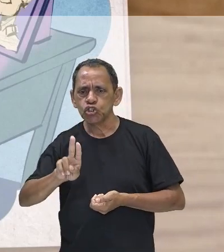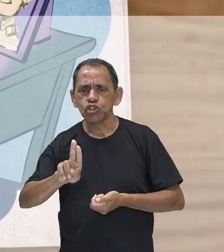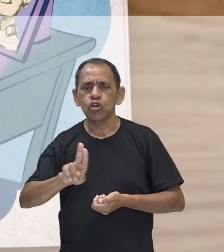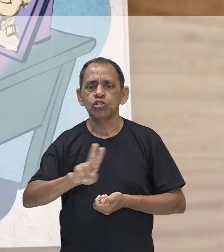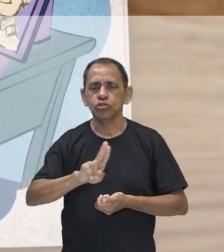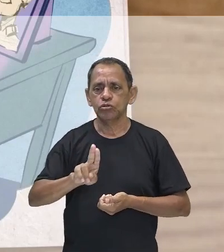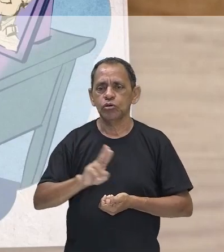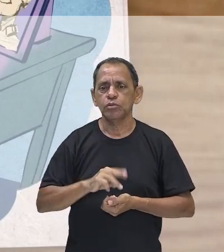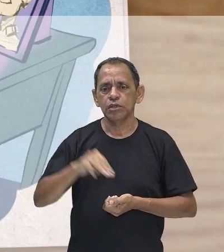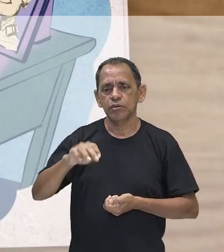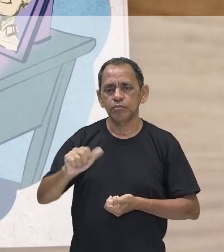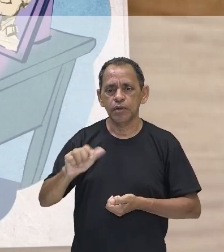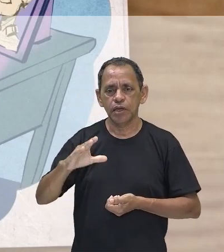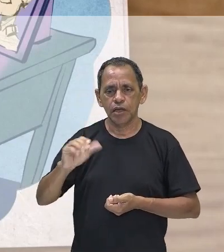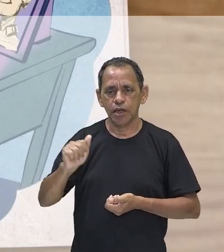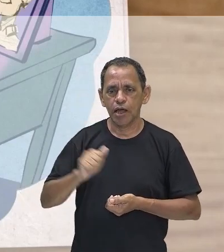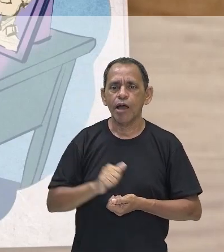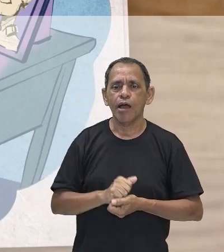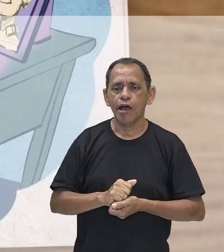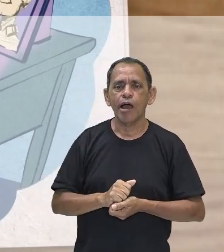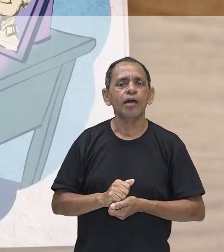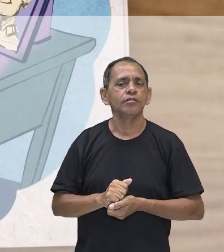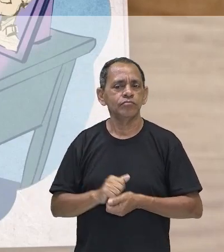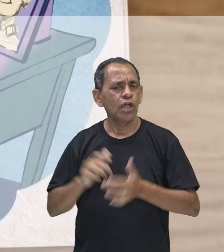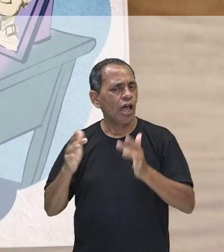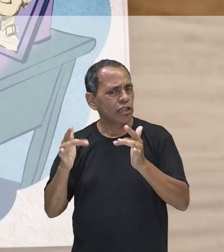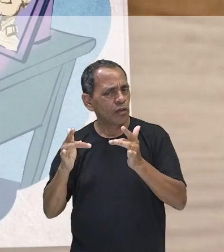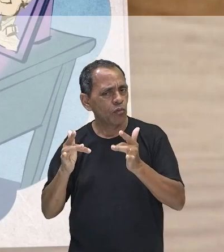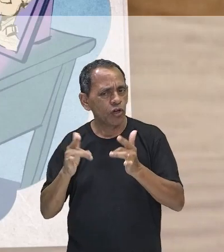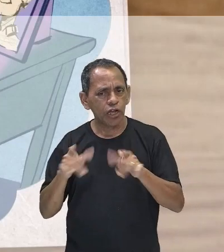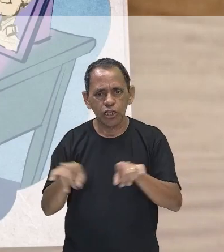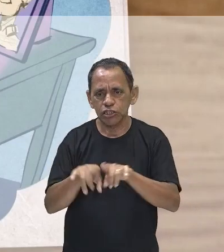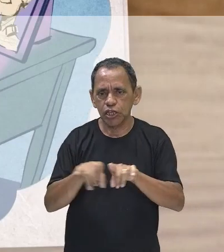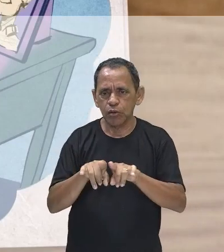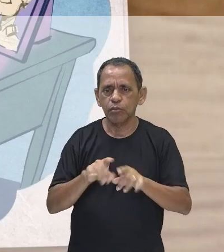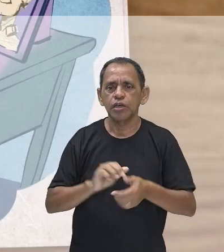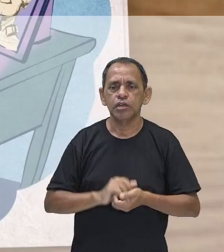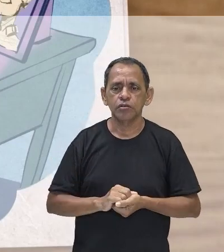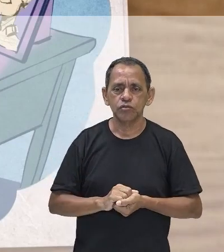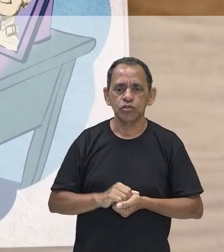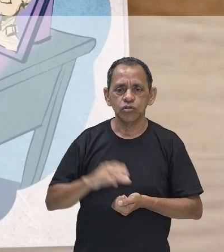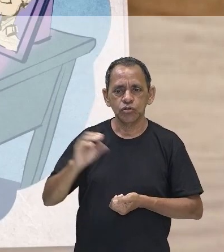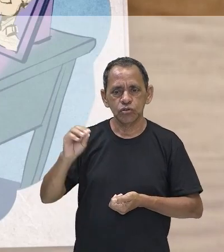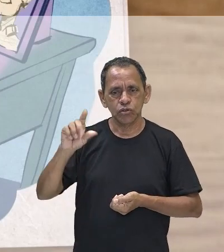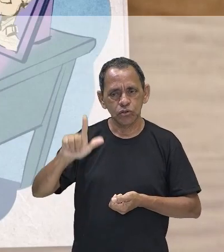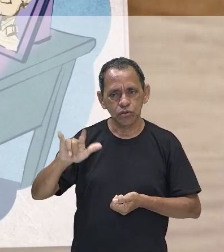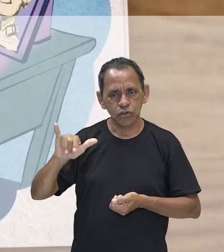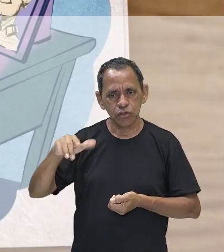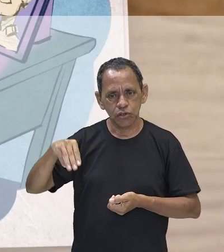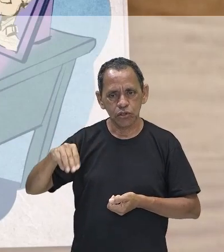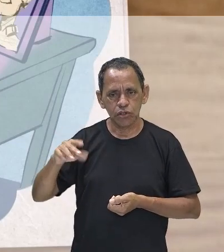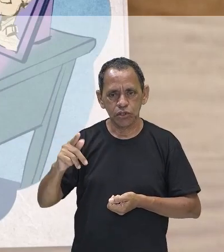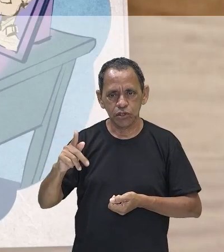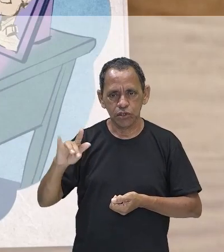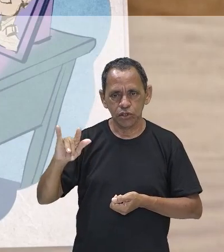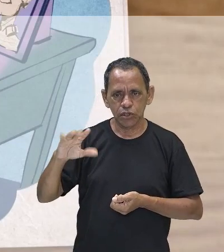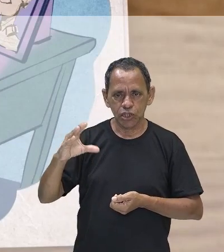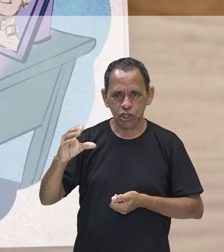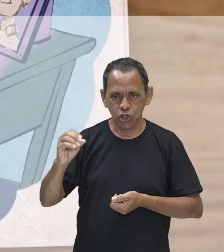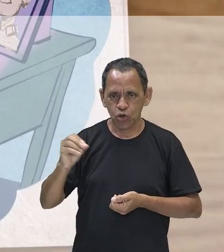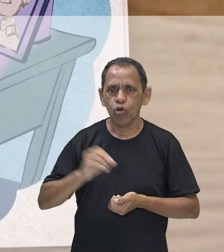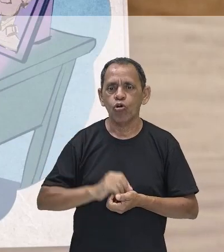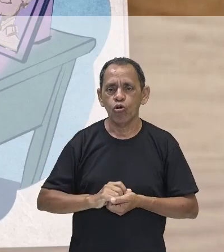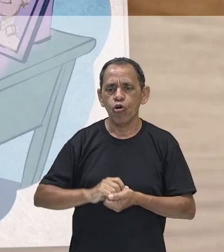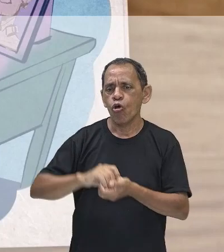namorado. O nordestino ambicioso e metalúrgico Olímpico de Jesus Moreira Chaves. O namoro termina quando Glória,